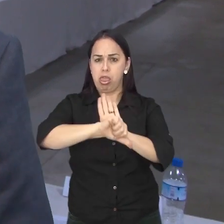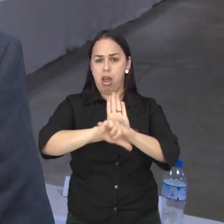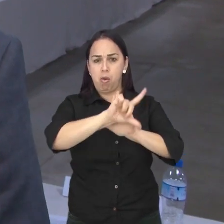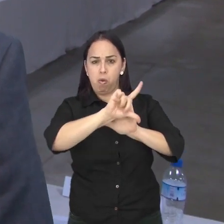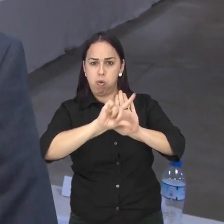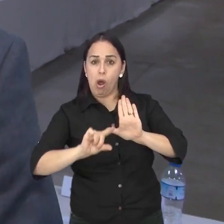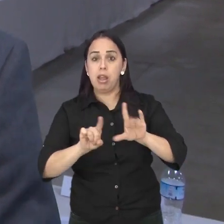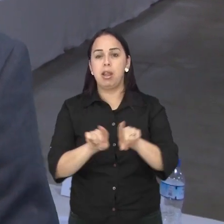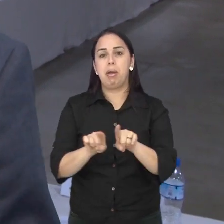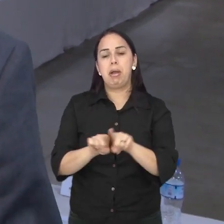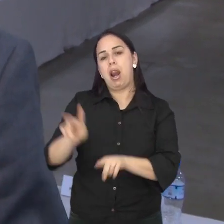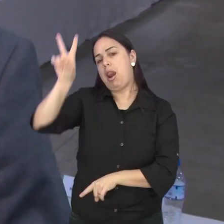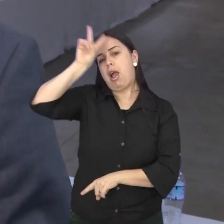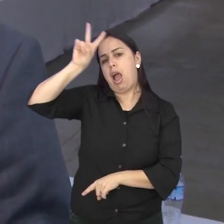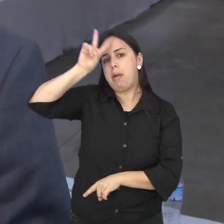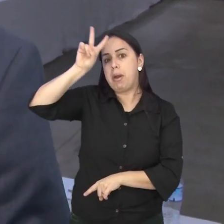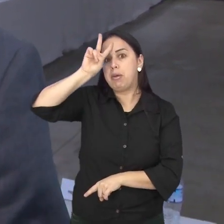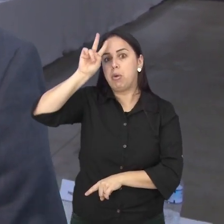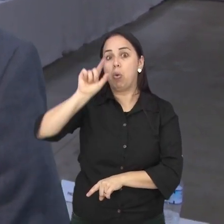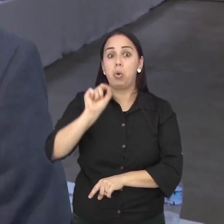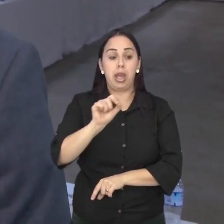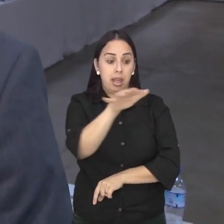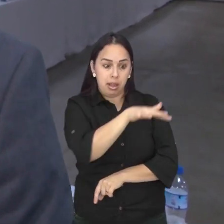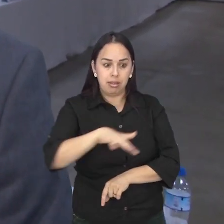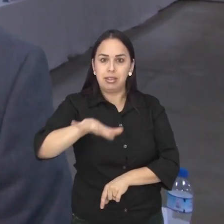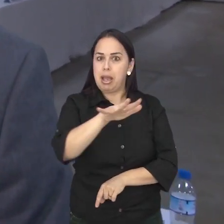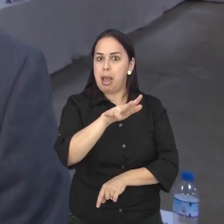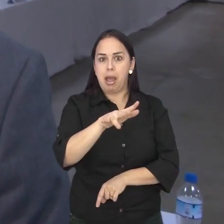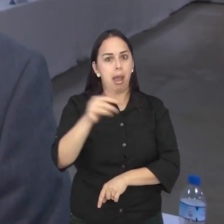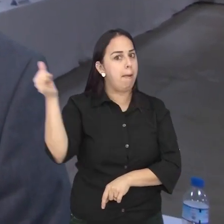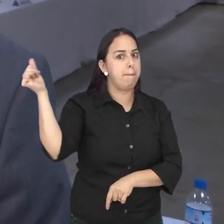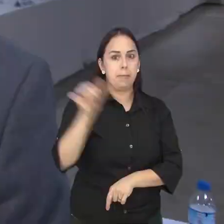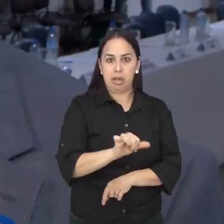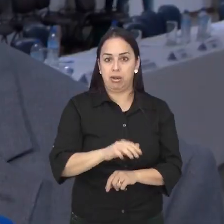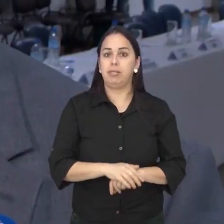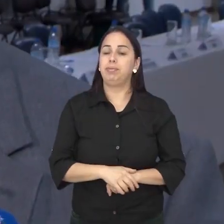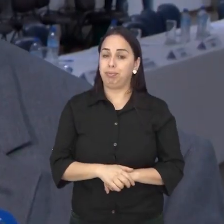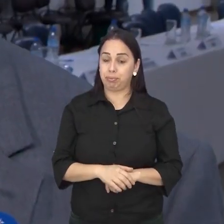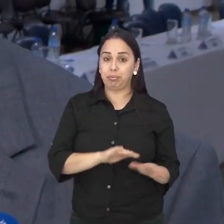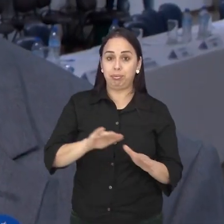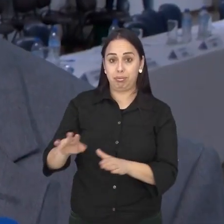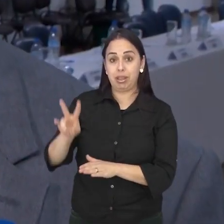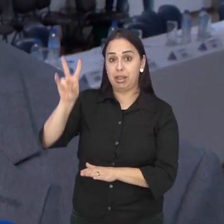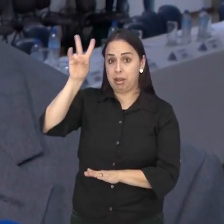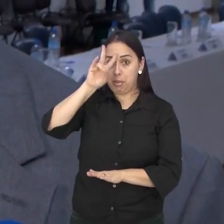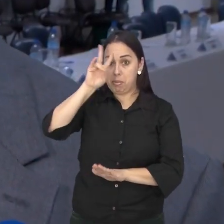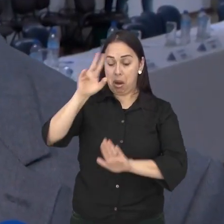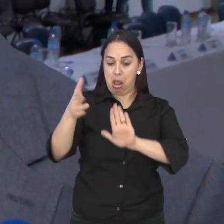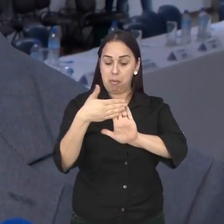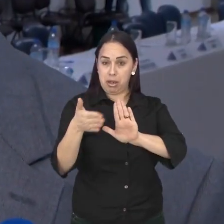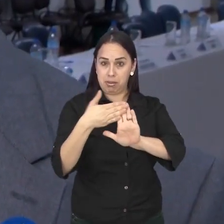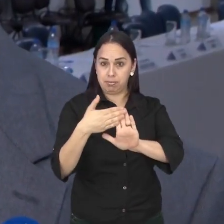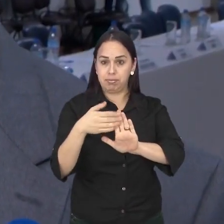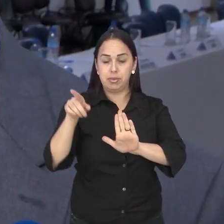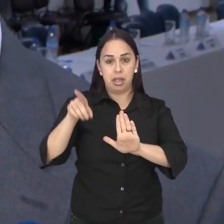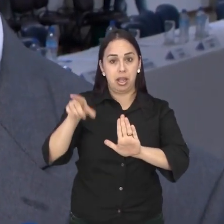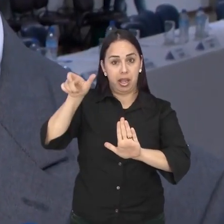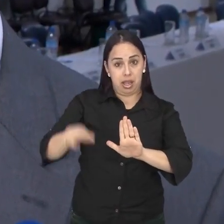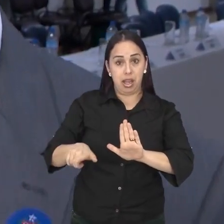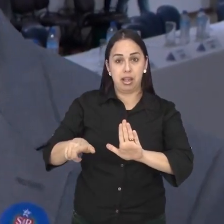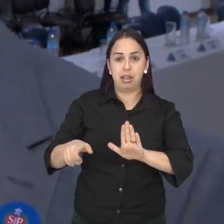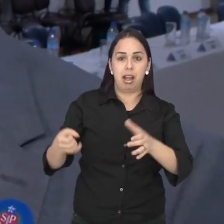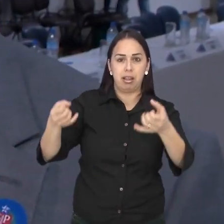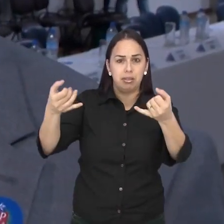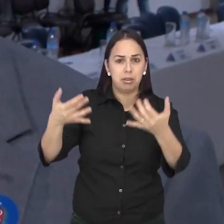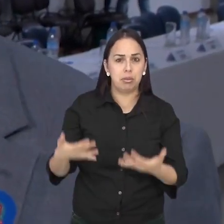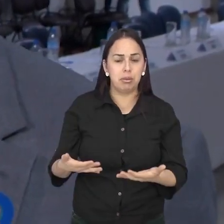criminalidade na nossa região, que, lembrando, é uma das mais violentas do estado de São Paulo. Para outras pautas, além da segurança pública,